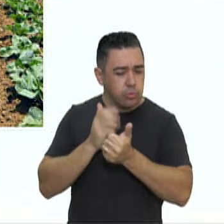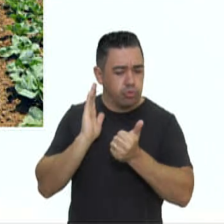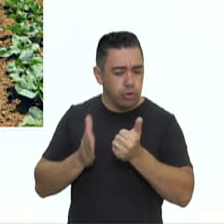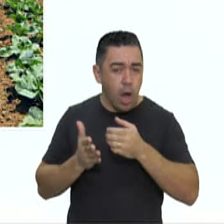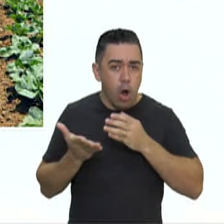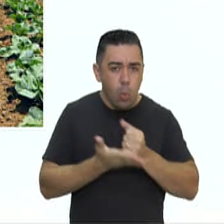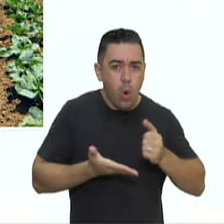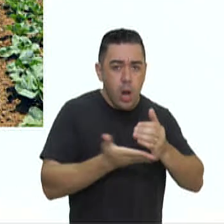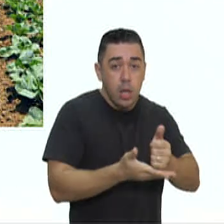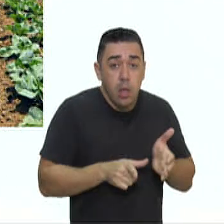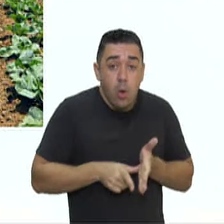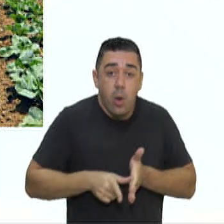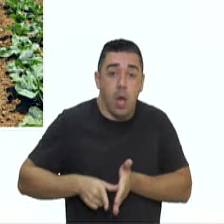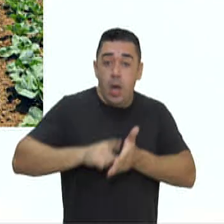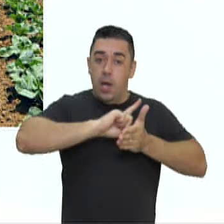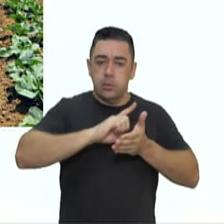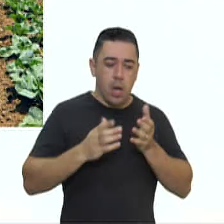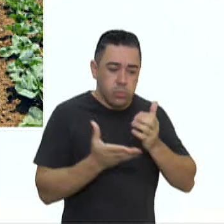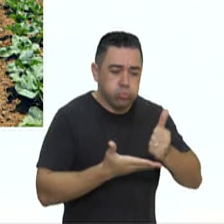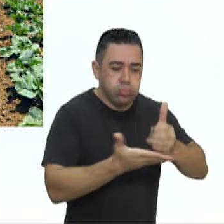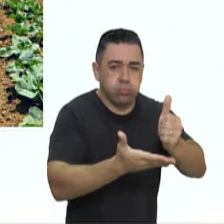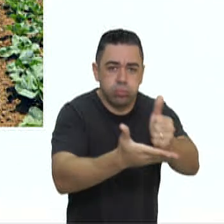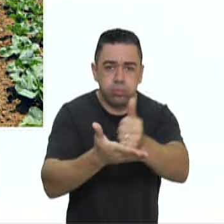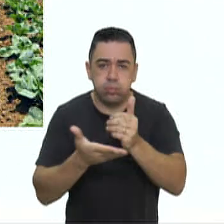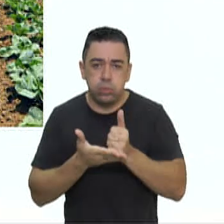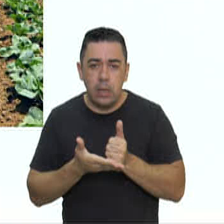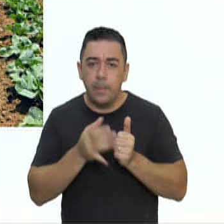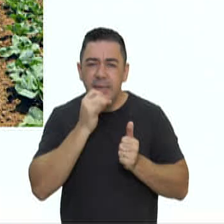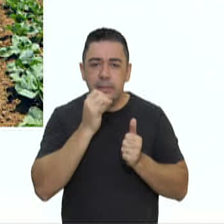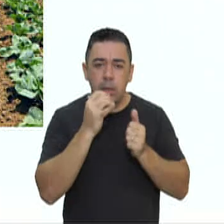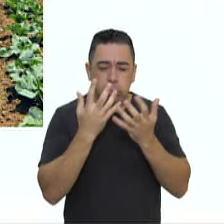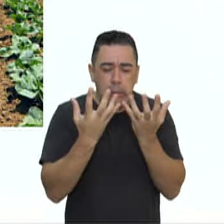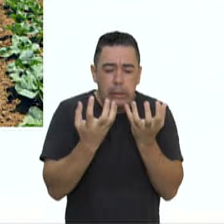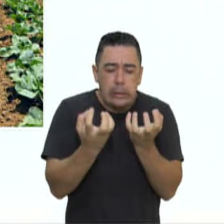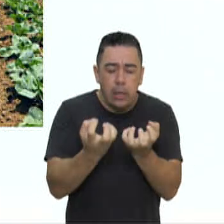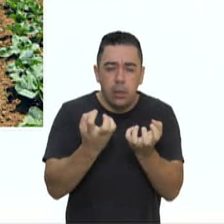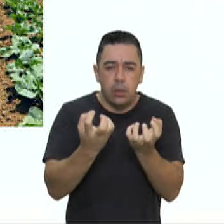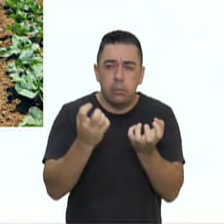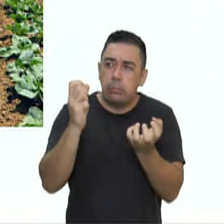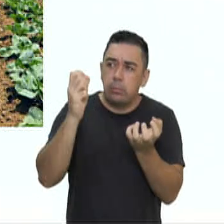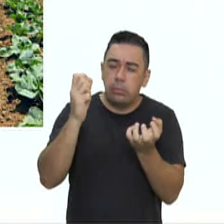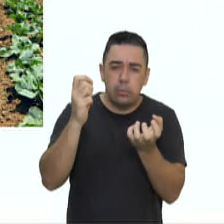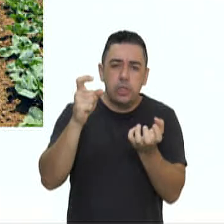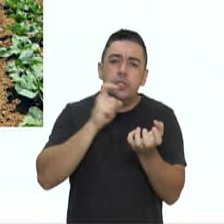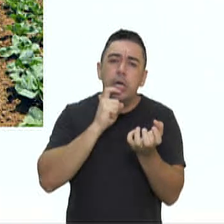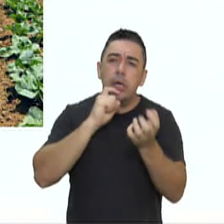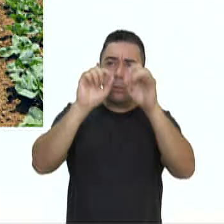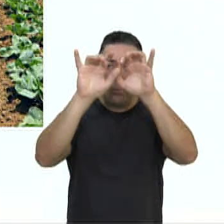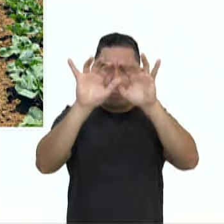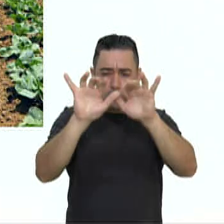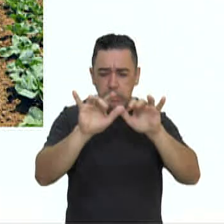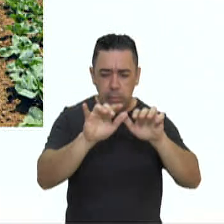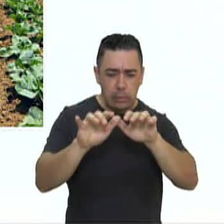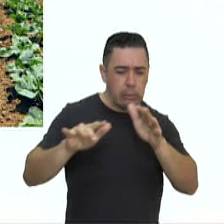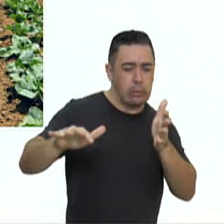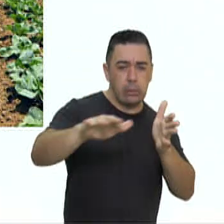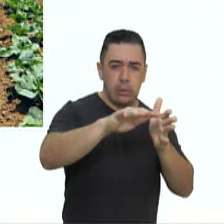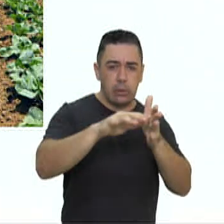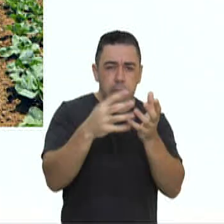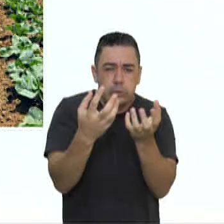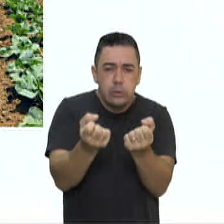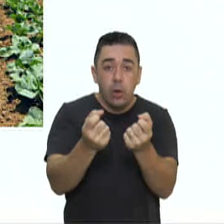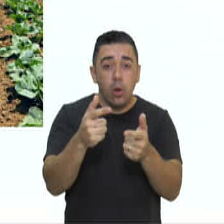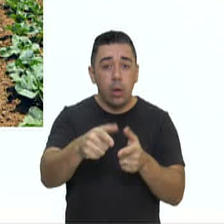colher antes dessa geada, né? Senão vai queimar, vai acabar pondo em risco ali